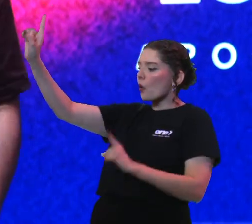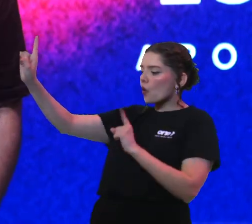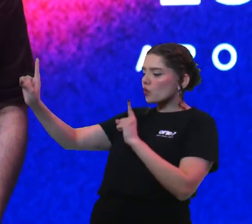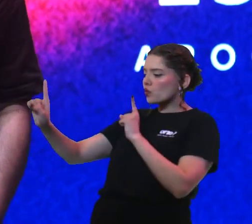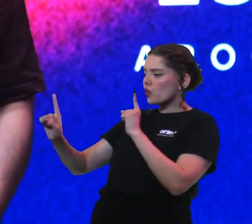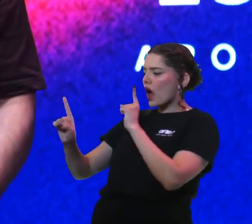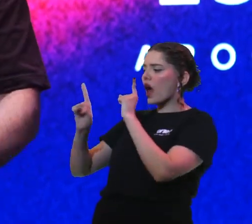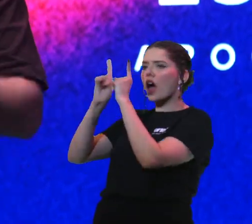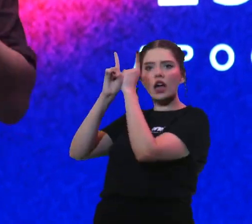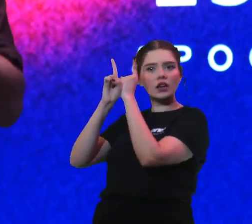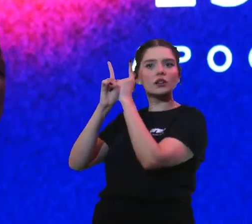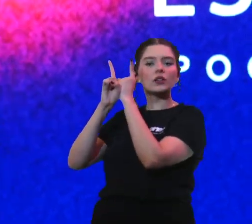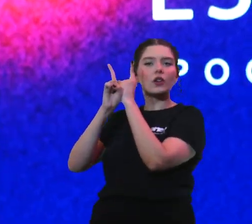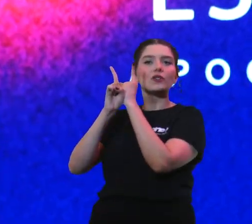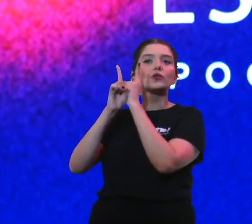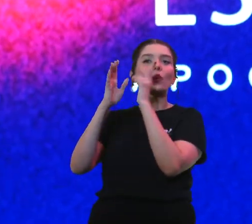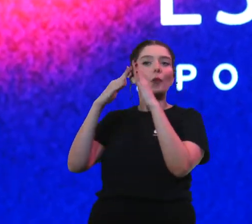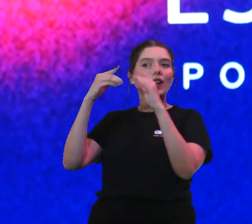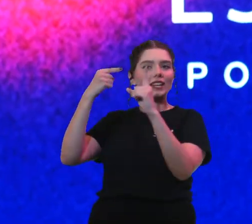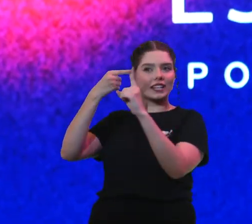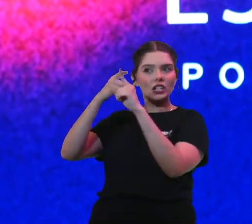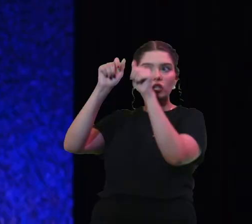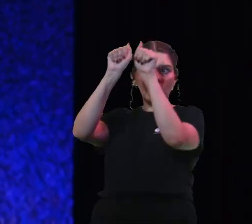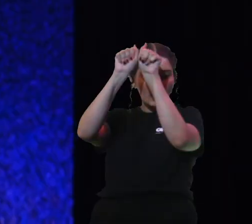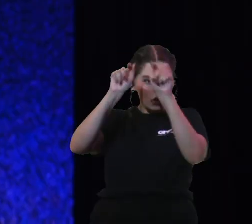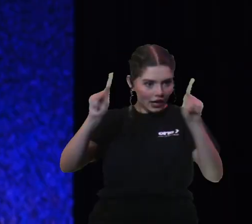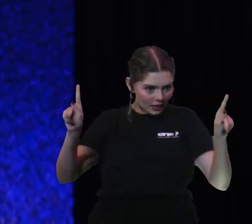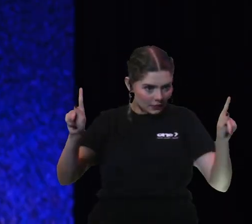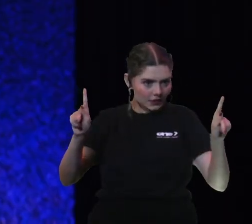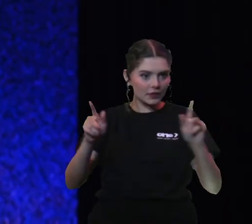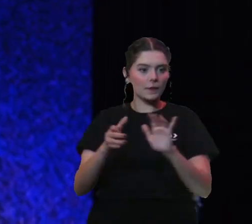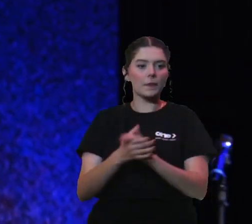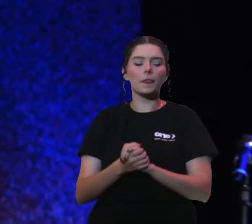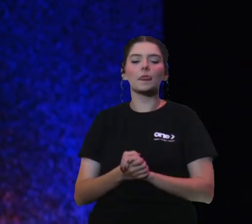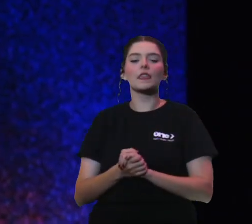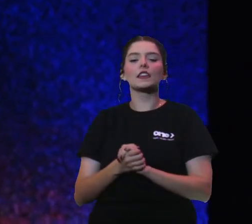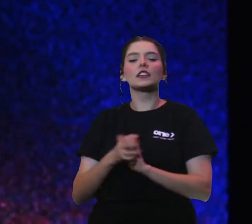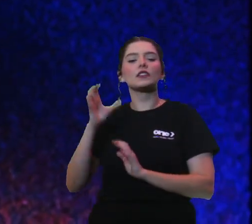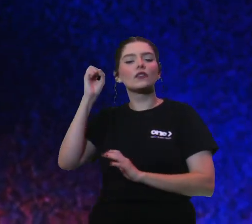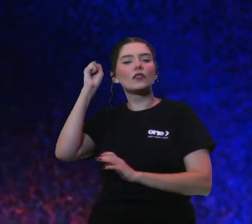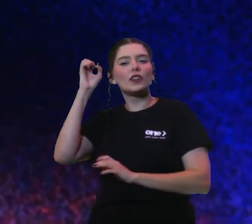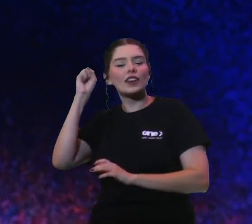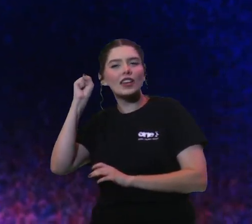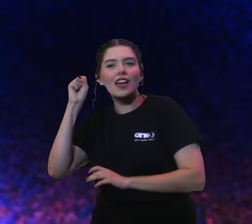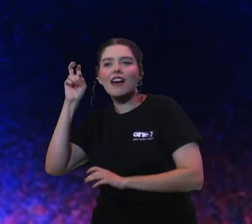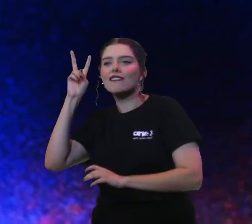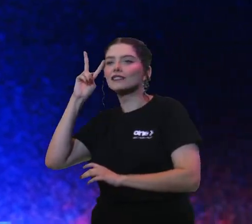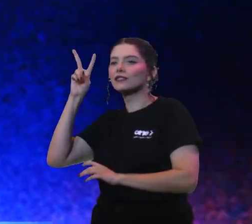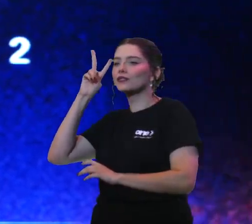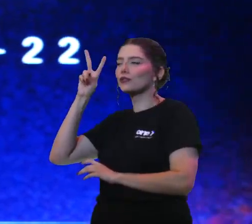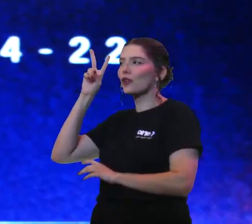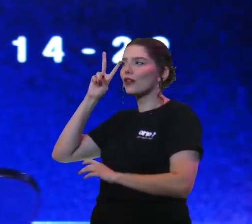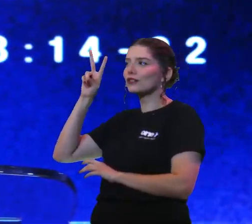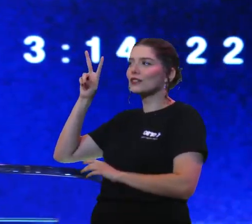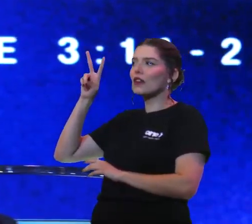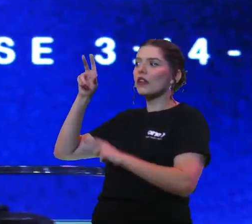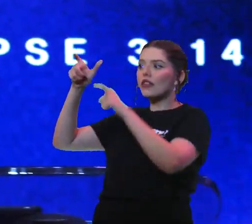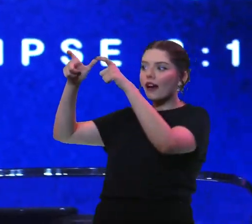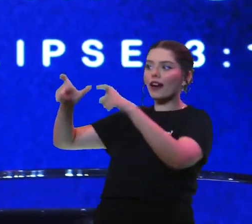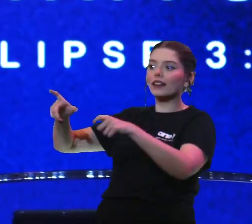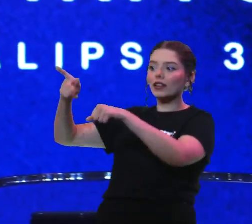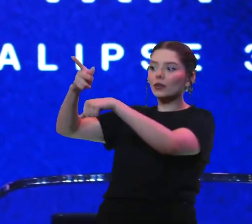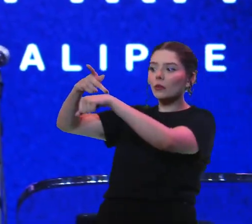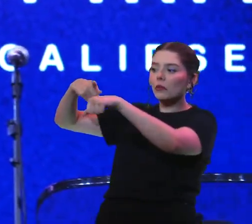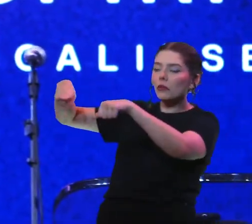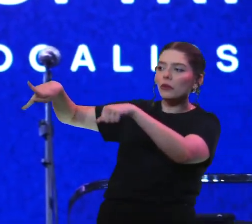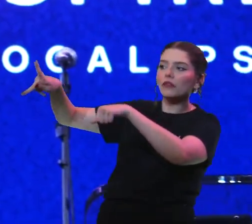sobre o Apocalipse. E foi tão interessante, na verdade, além de estar naquele lugar, ouvir as histórias das pessoas que eram daquela ilha, porque existem